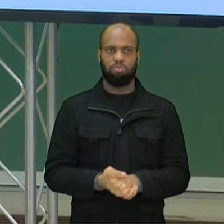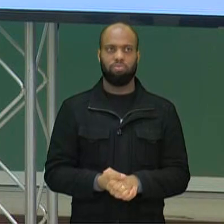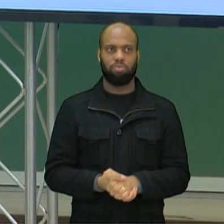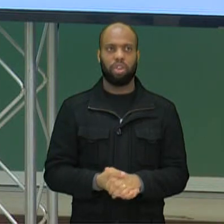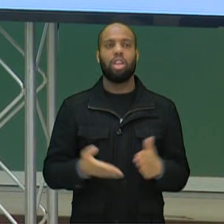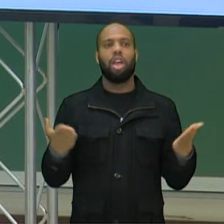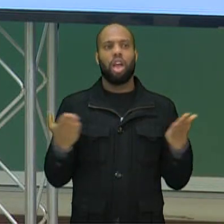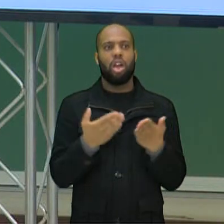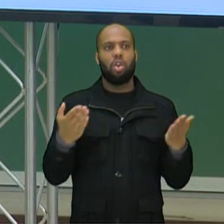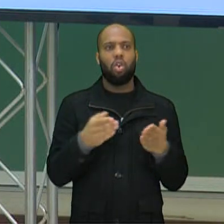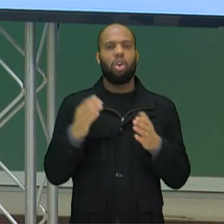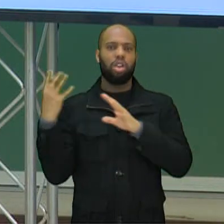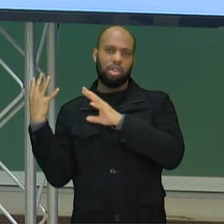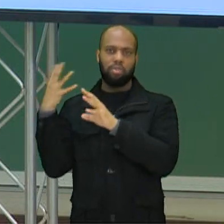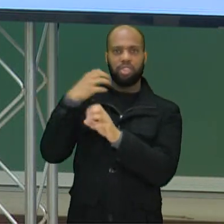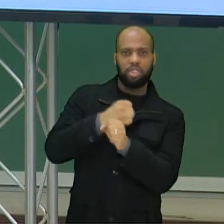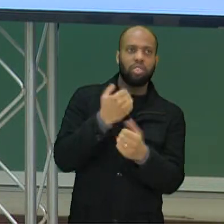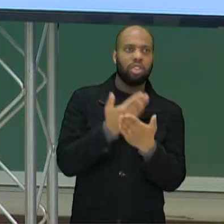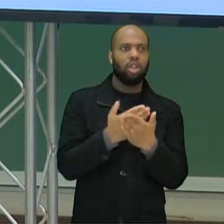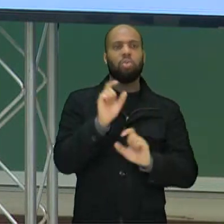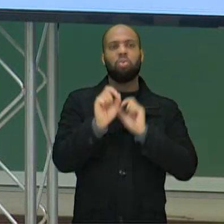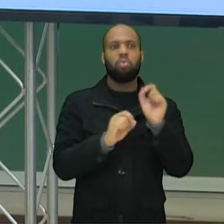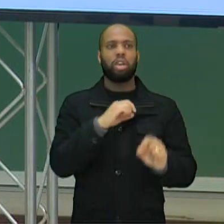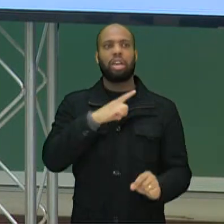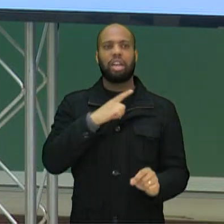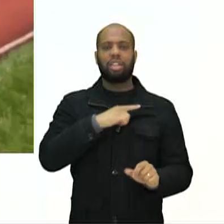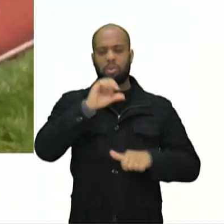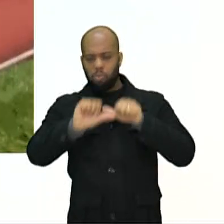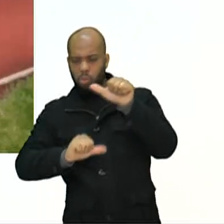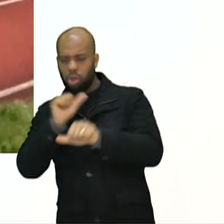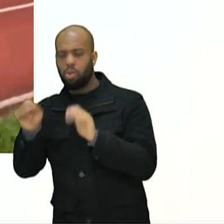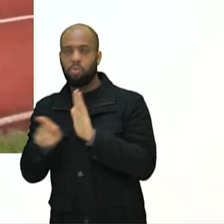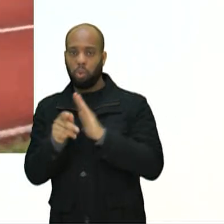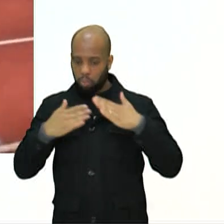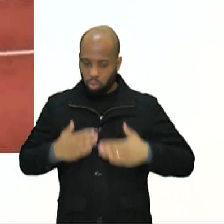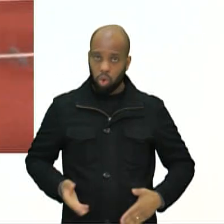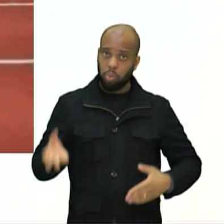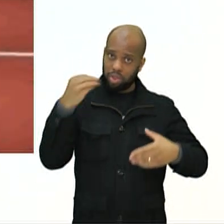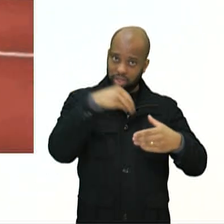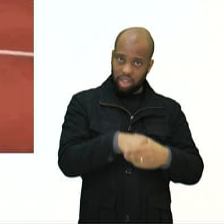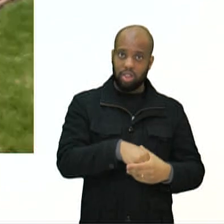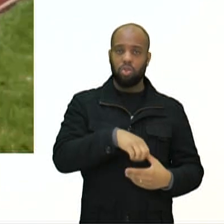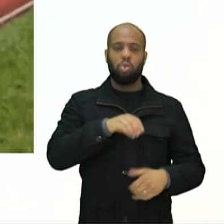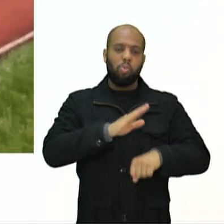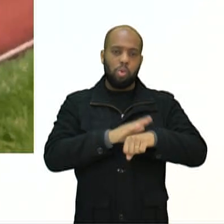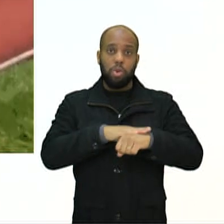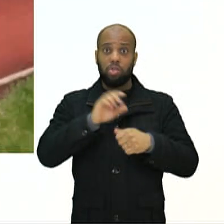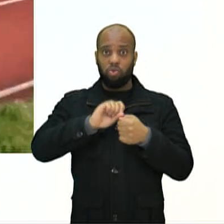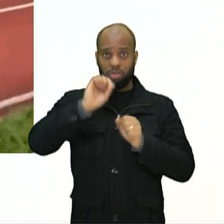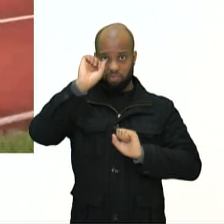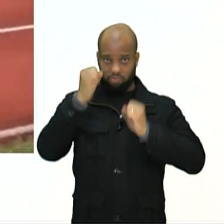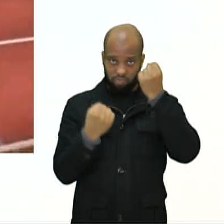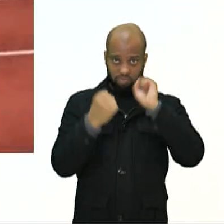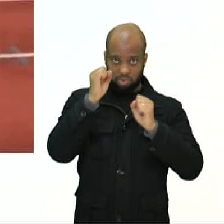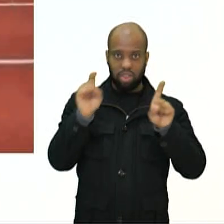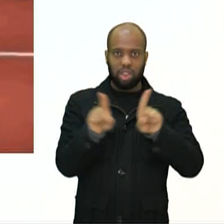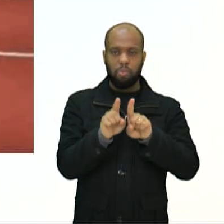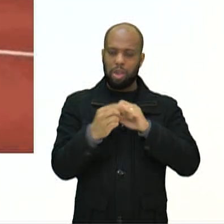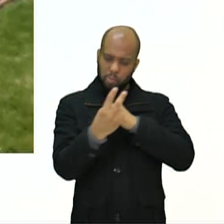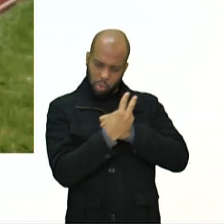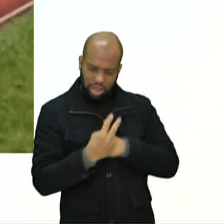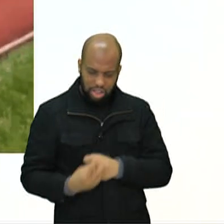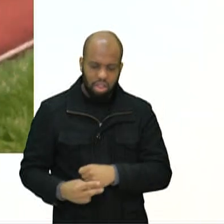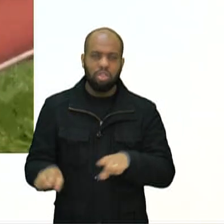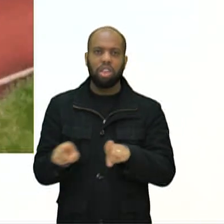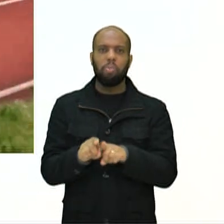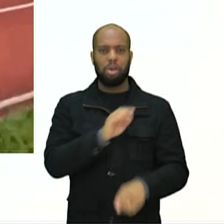Então, fazendo aí uma revisão da nossa aula, nós falamos sobre as alterações no organismo em resposta ao exercício, resposta imunológica,